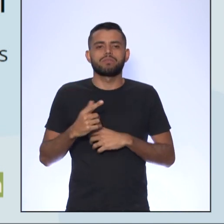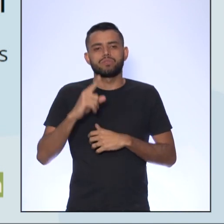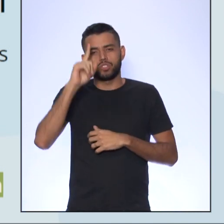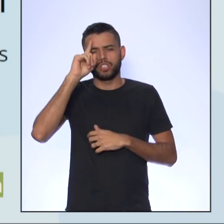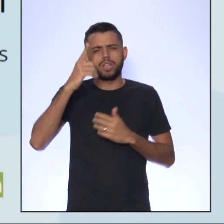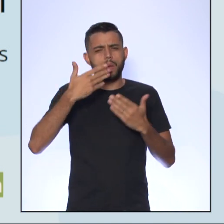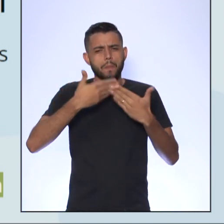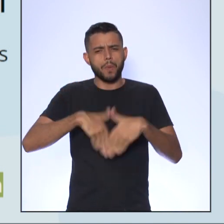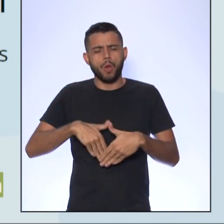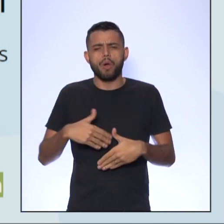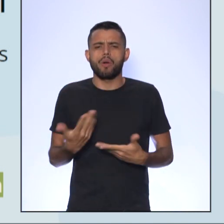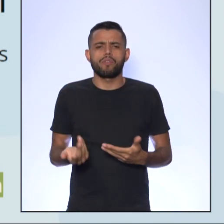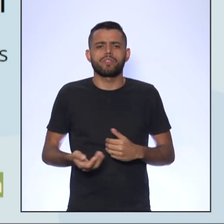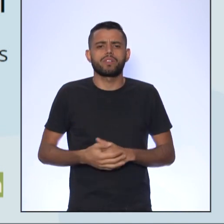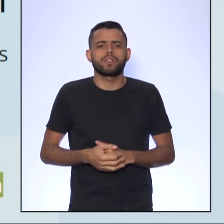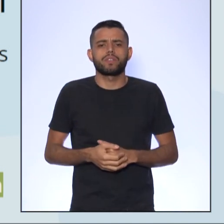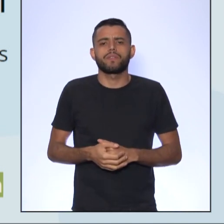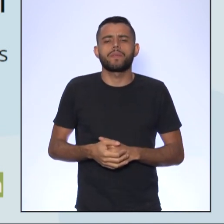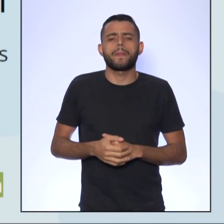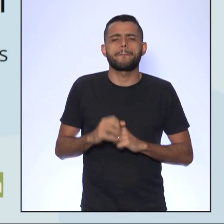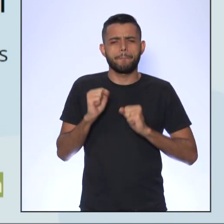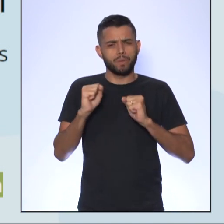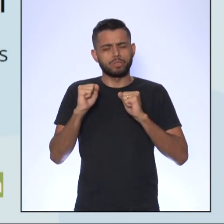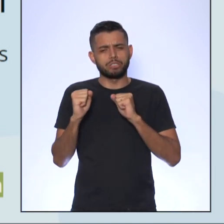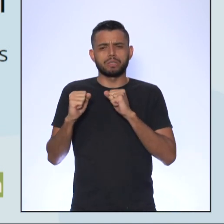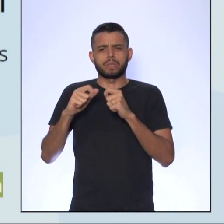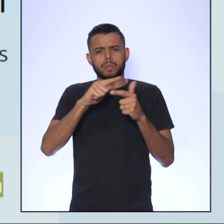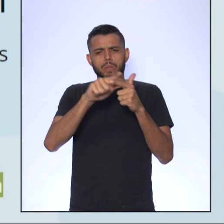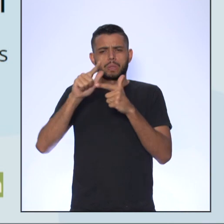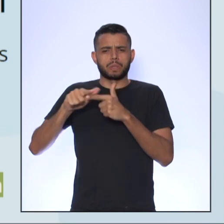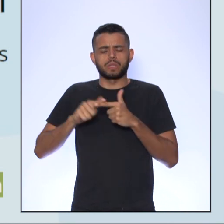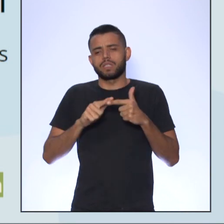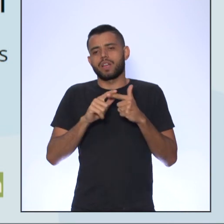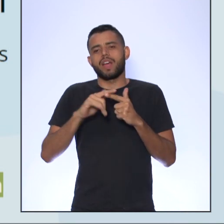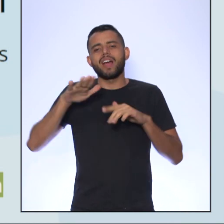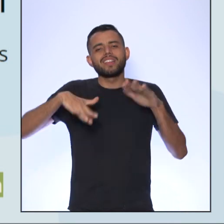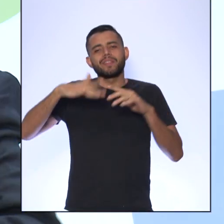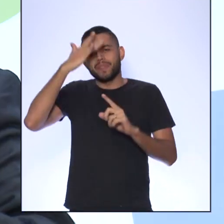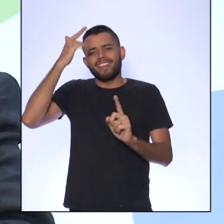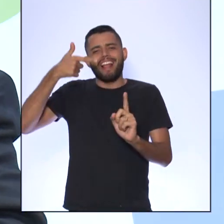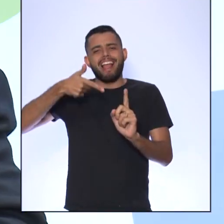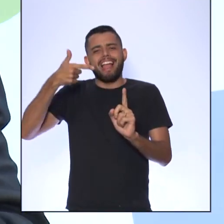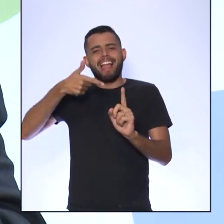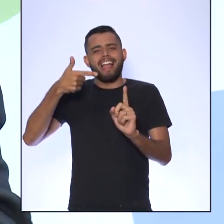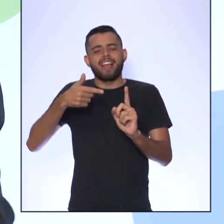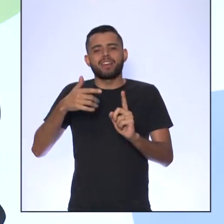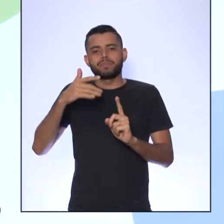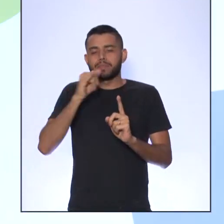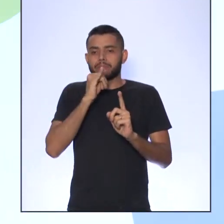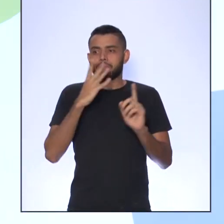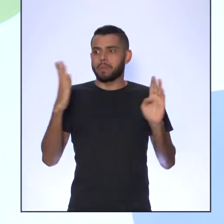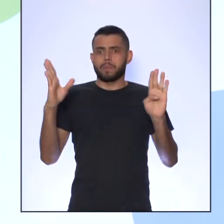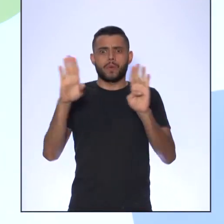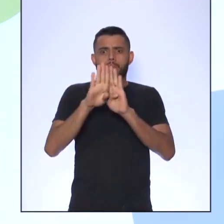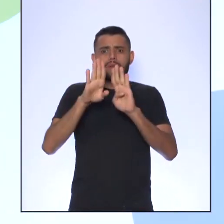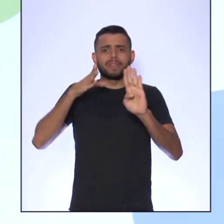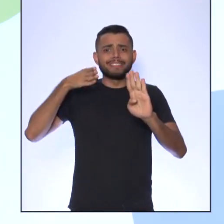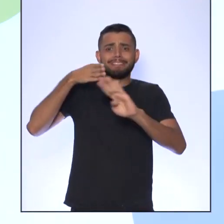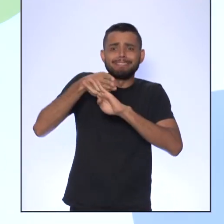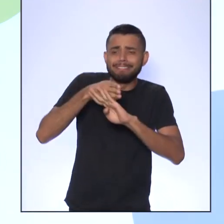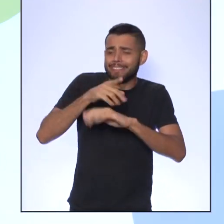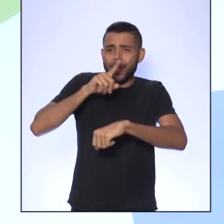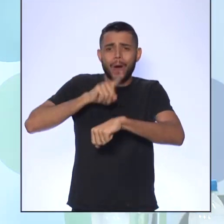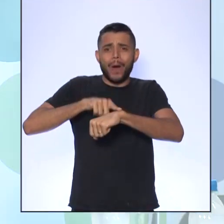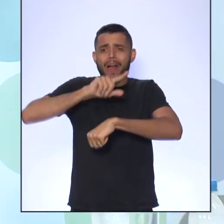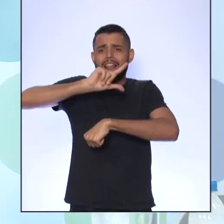você pode aumentar aí o transtorno e acabar virando meme, né? Aqueles que correm na frente do portão e fecham o portão. Tem que evitar